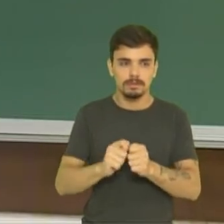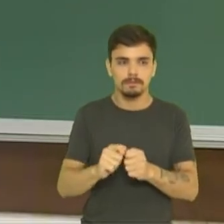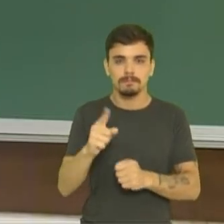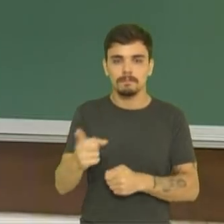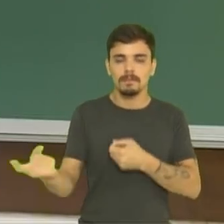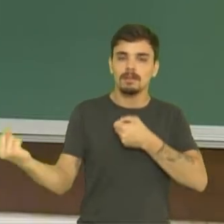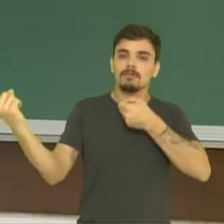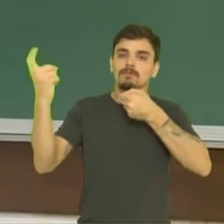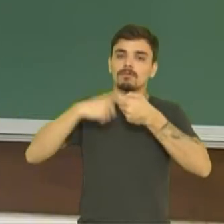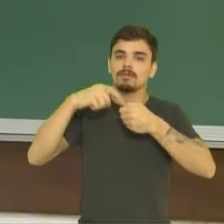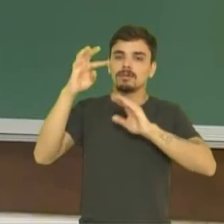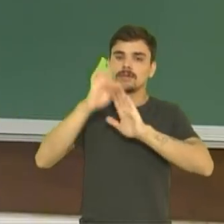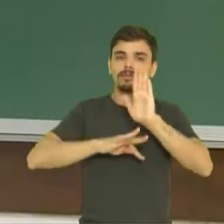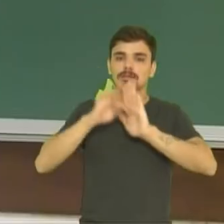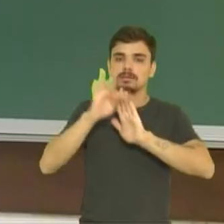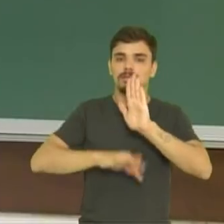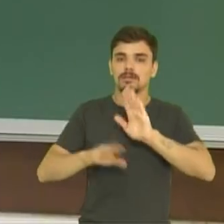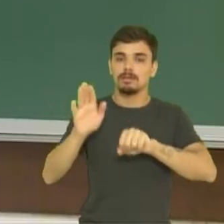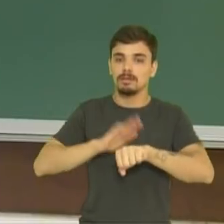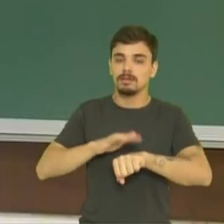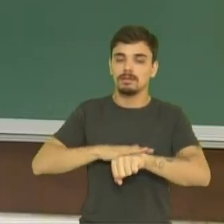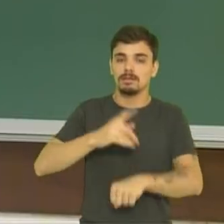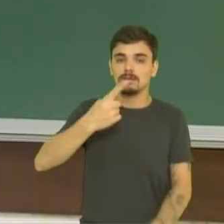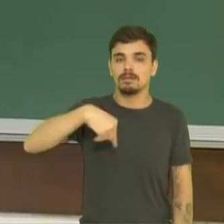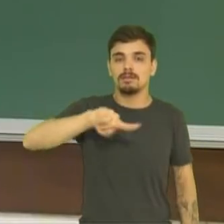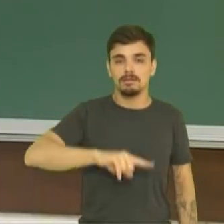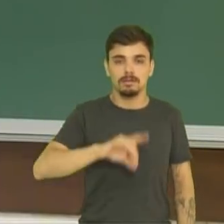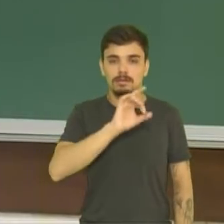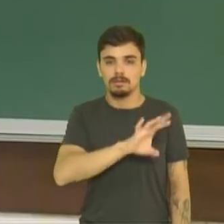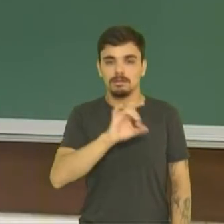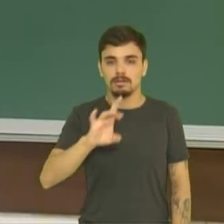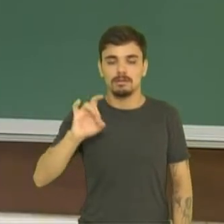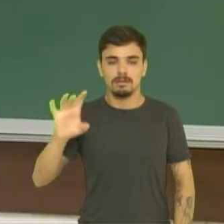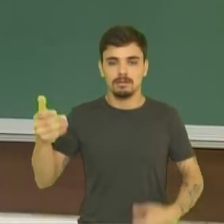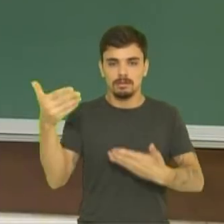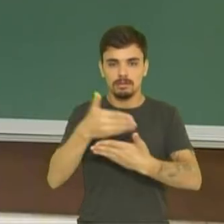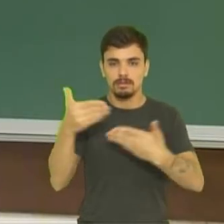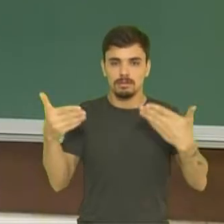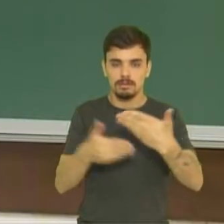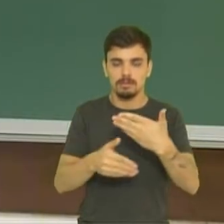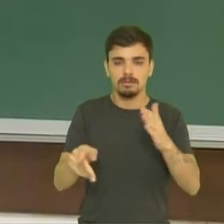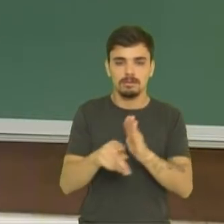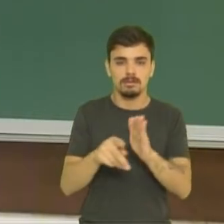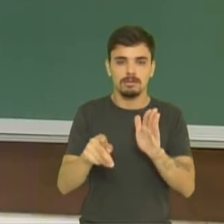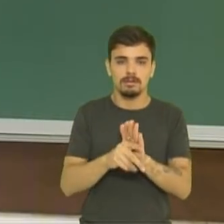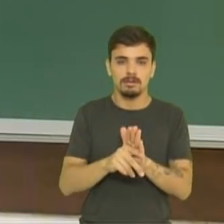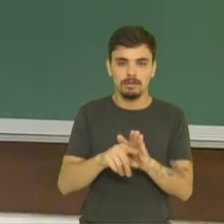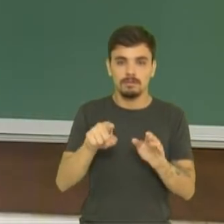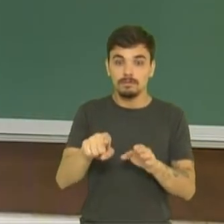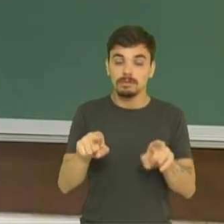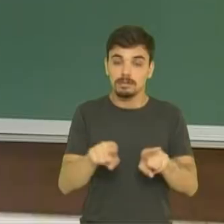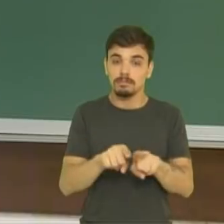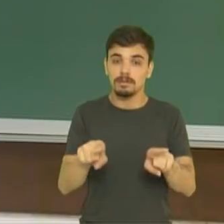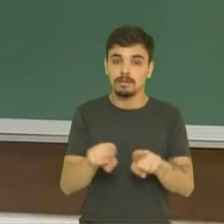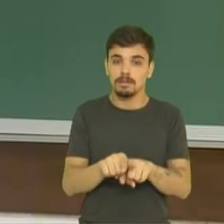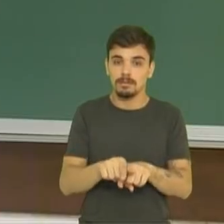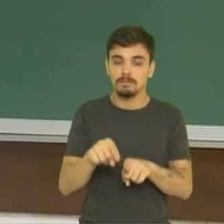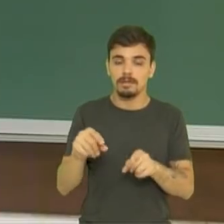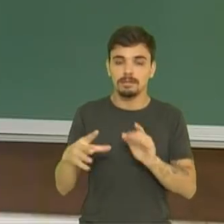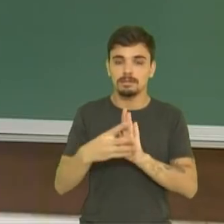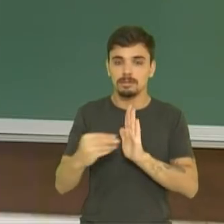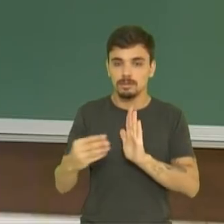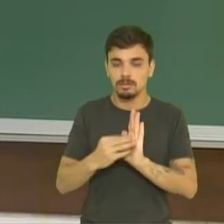vai voltar lá no texto, eu vou deixar um tempinho em cada um dos slides do texto e de lá você vai tirar para